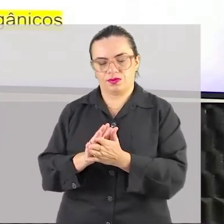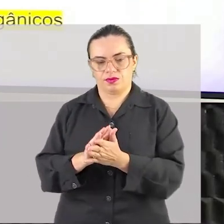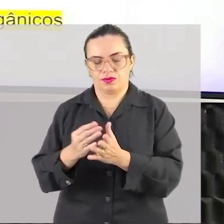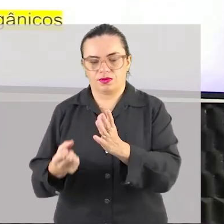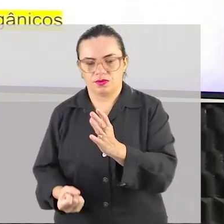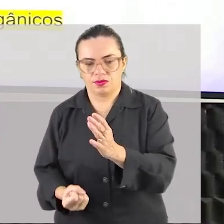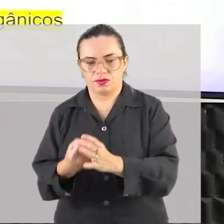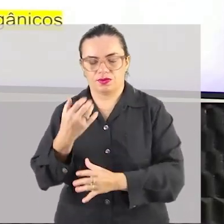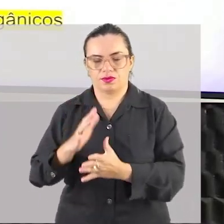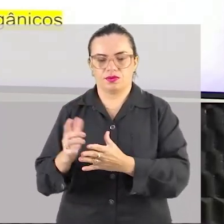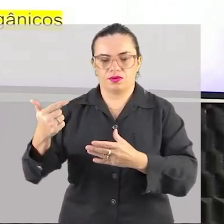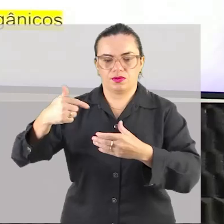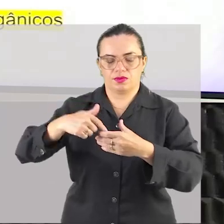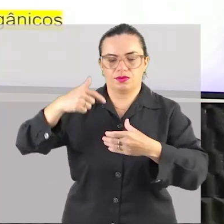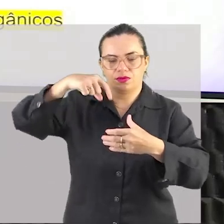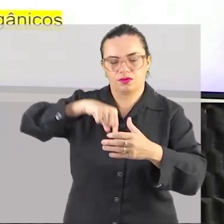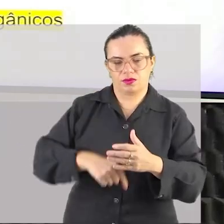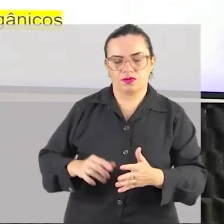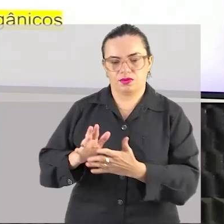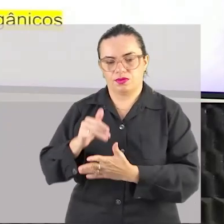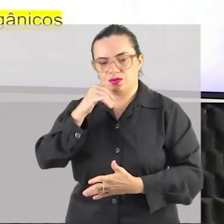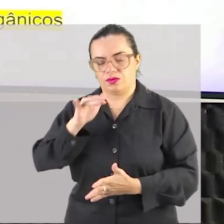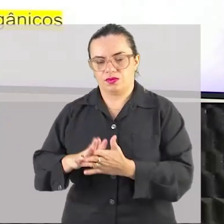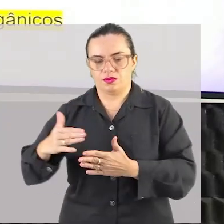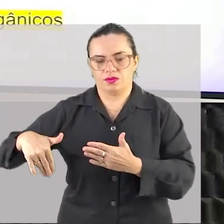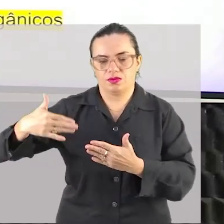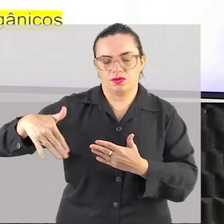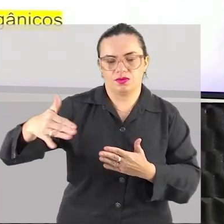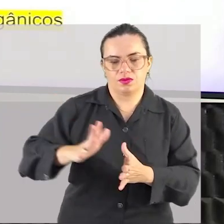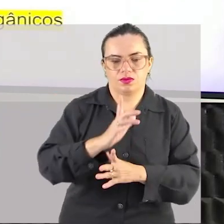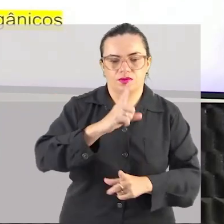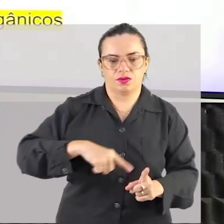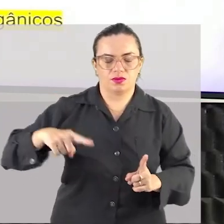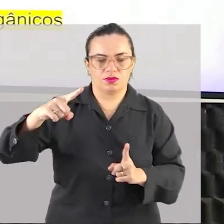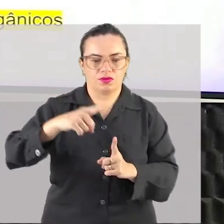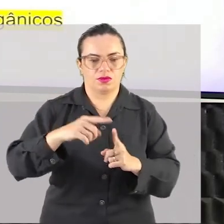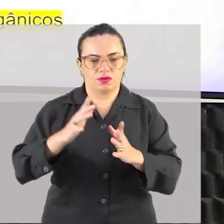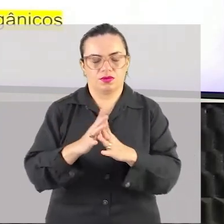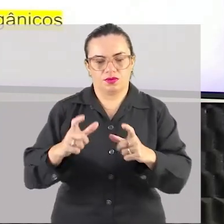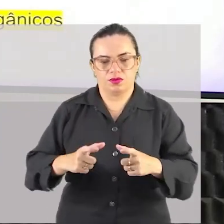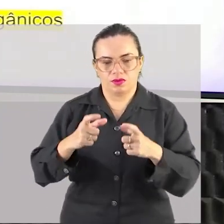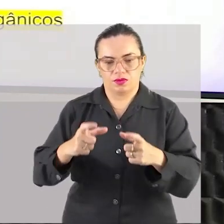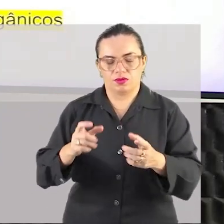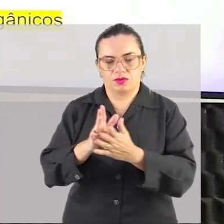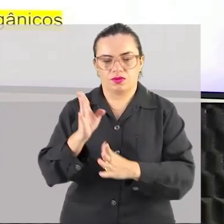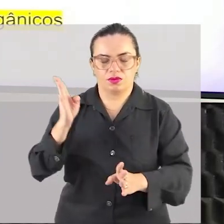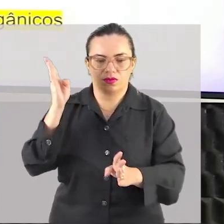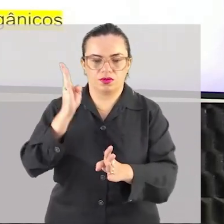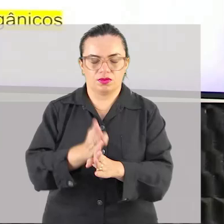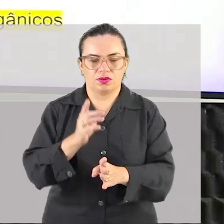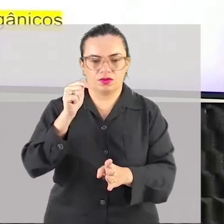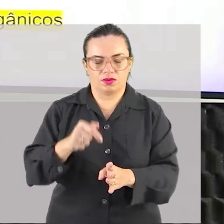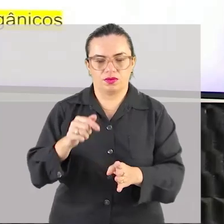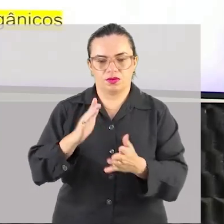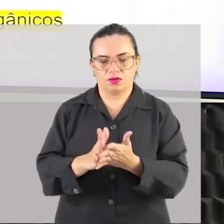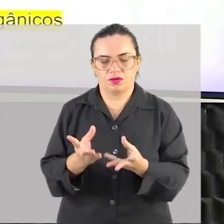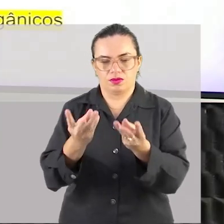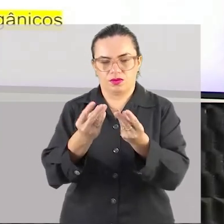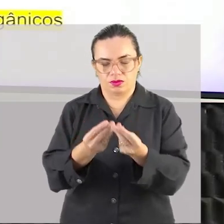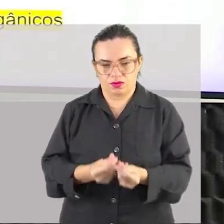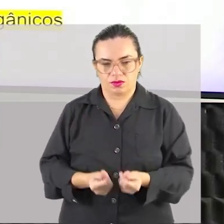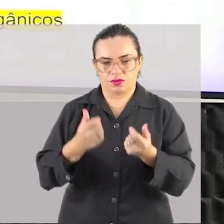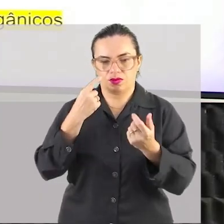energética, inclusive o seu processo formador e o tipo de área que nós vamos encontrar esse produto. Então, uma questão simples e